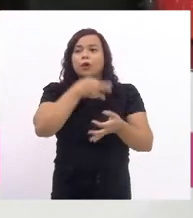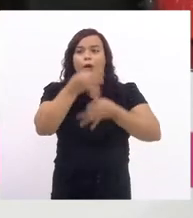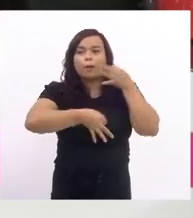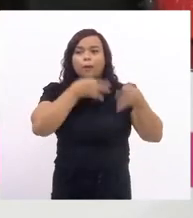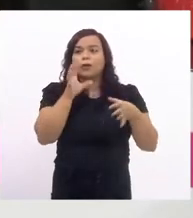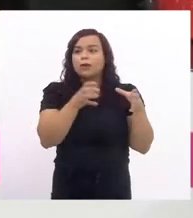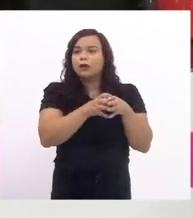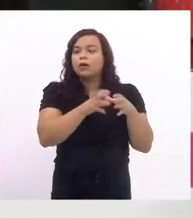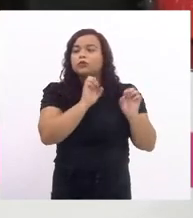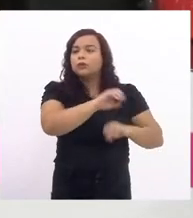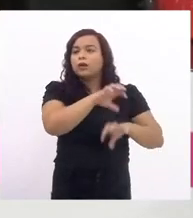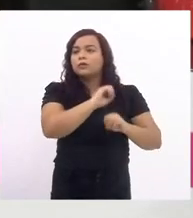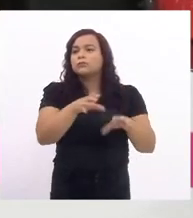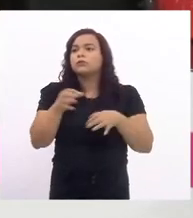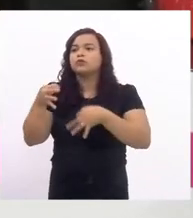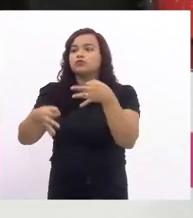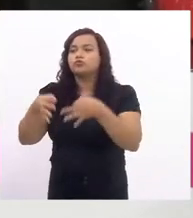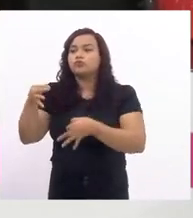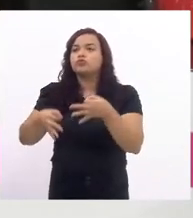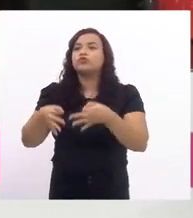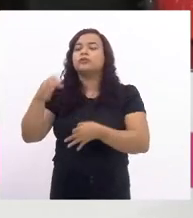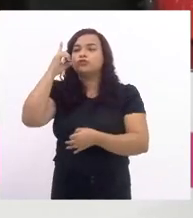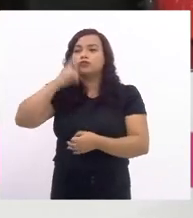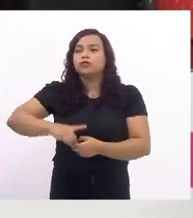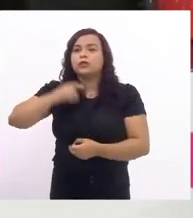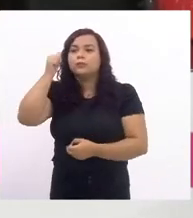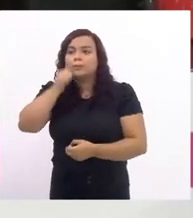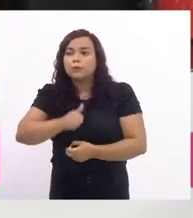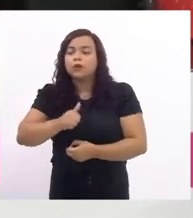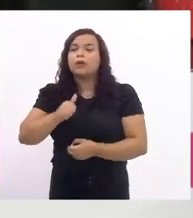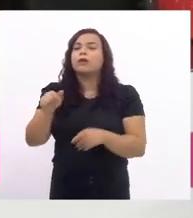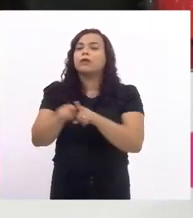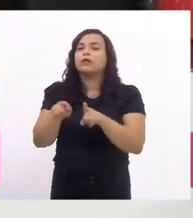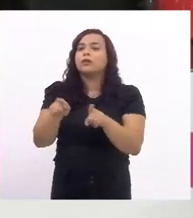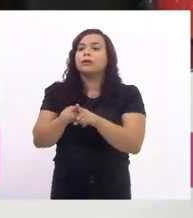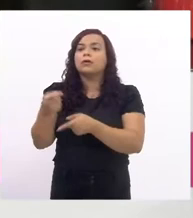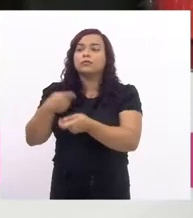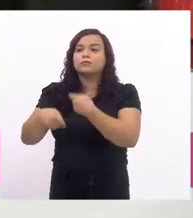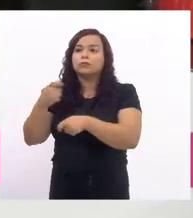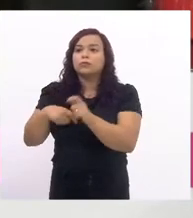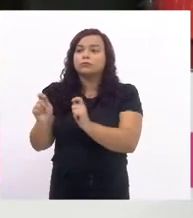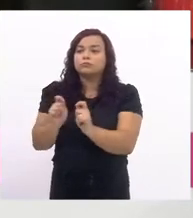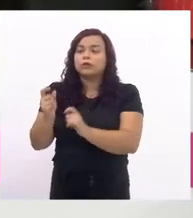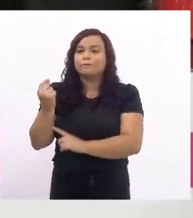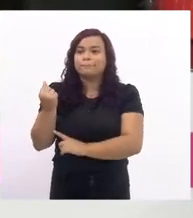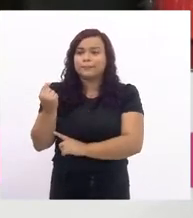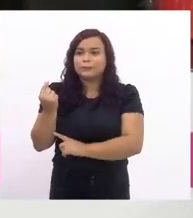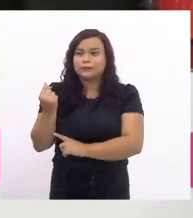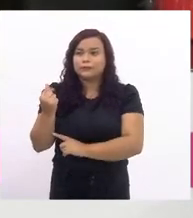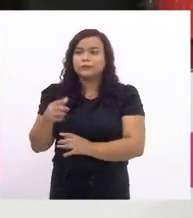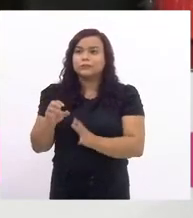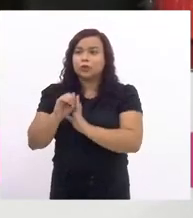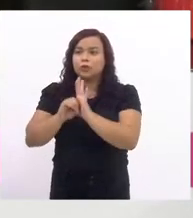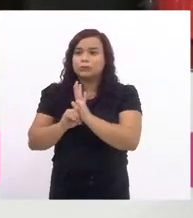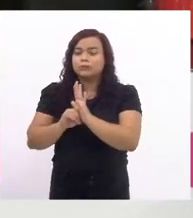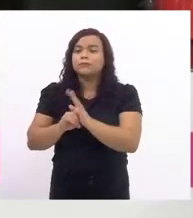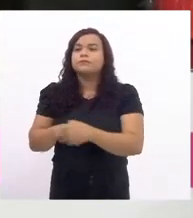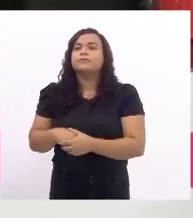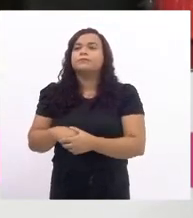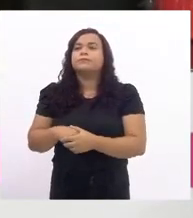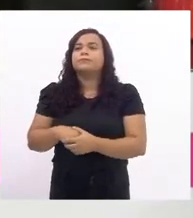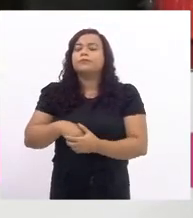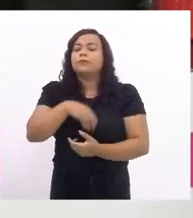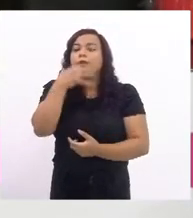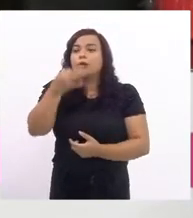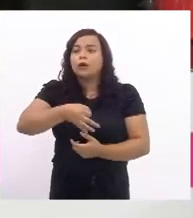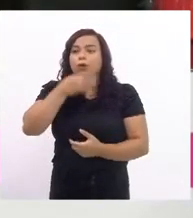mulher de orçamento finanças fiscalização financeira e controle para emitir parecer pela comissão de construção e justiça deputado